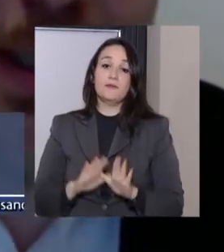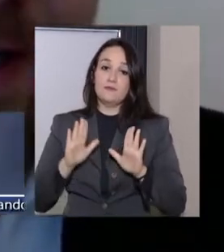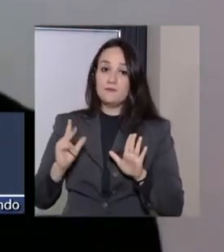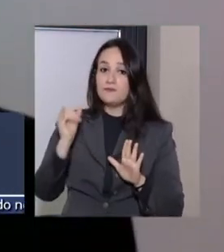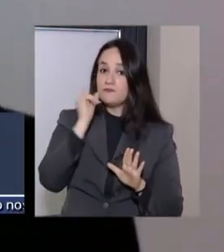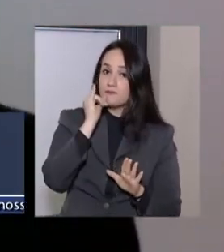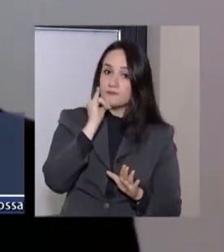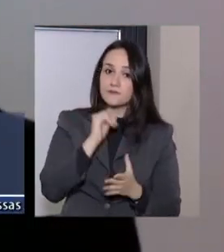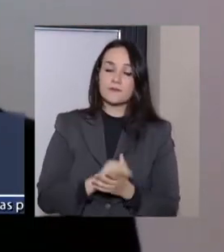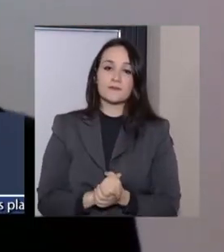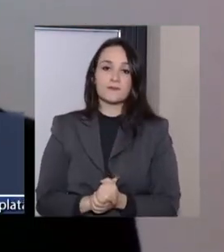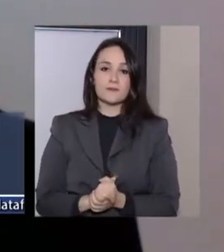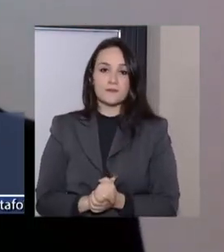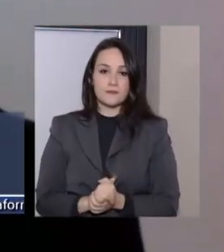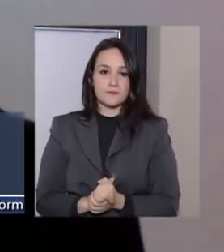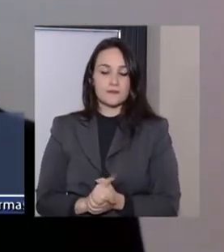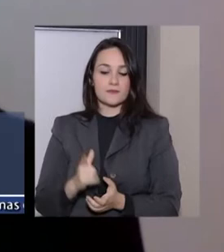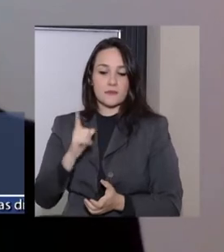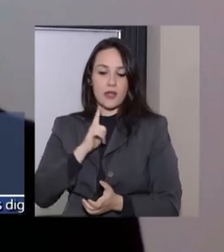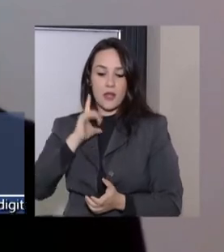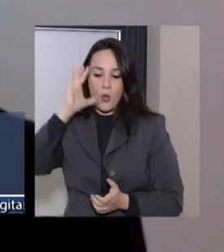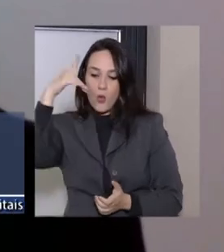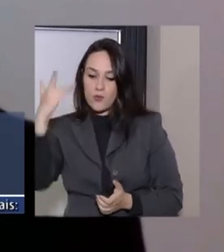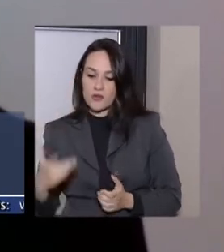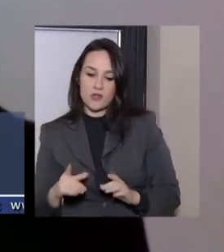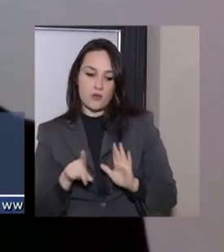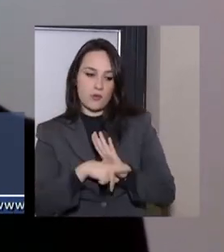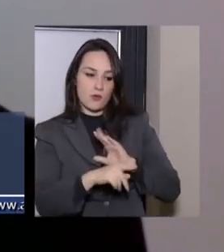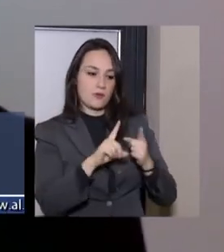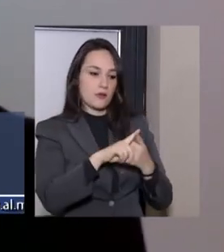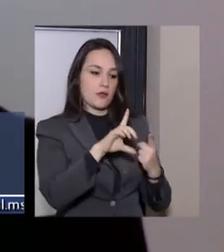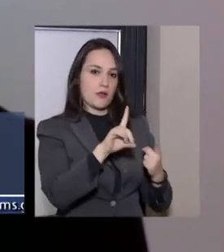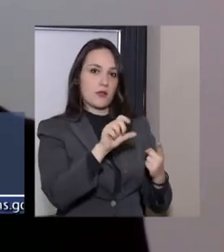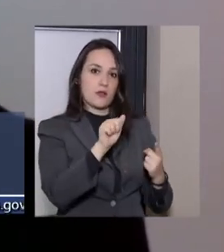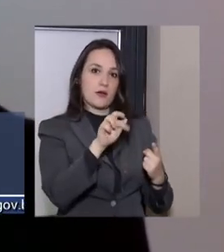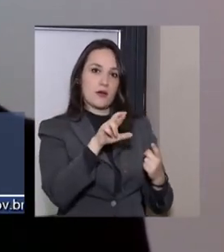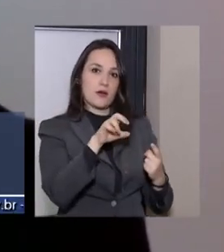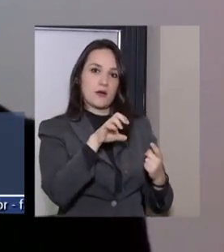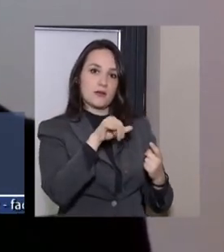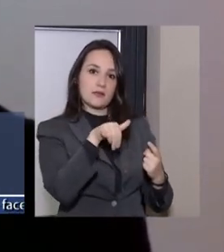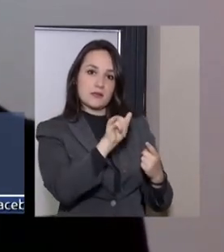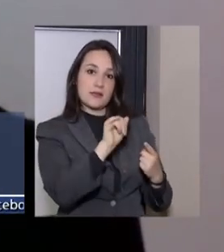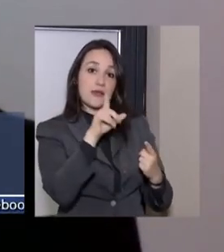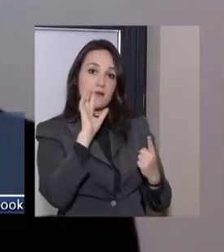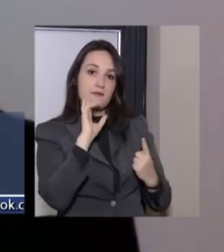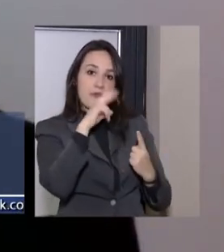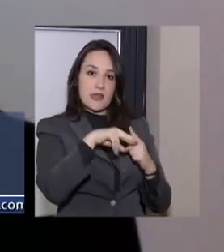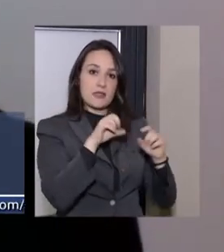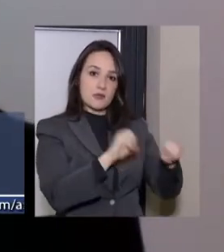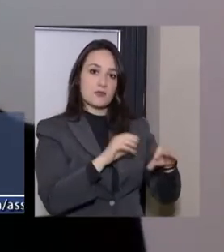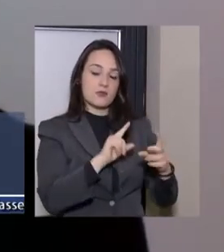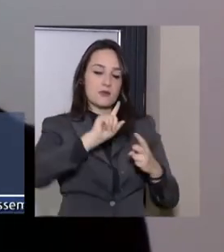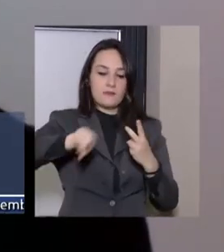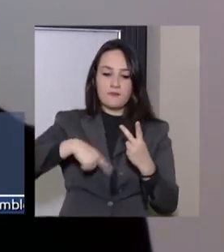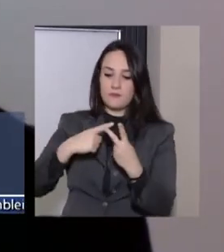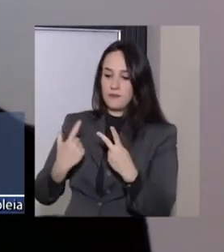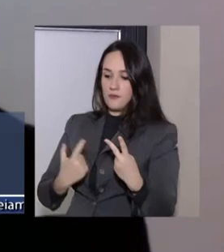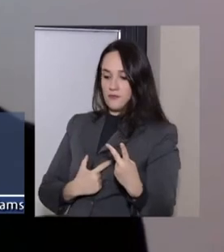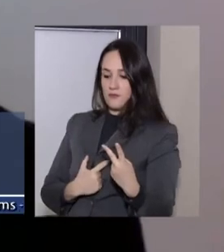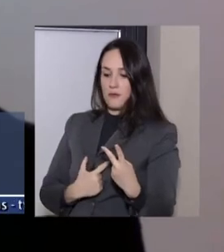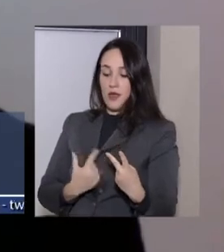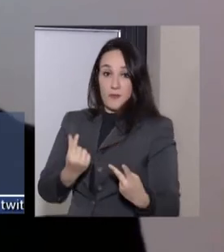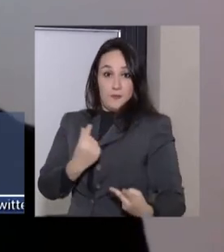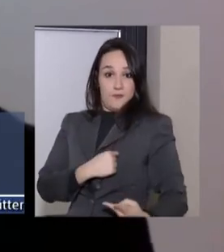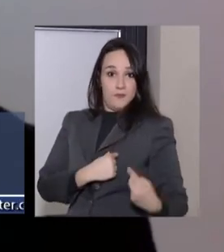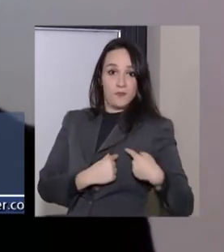homenageados, tanto na medalha Darcy Ribeiro, que é uma referência para todos nós, quando falamos em educação, quanto na Comenda Pedro